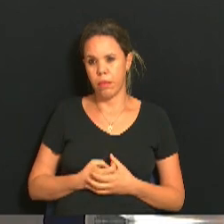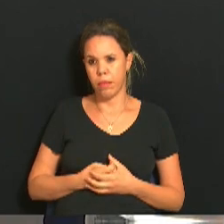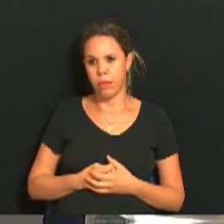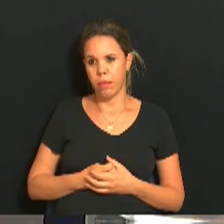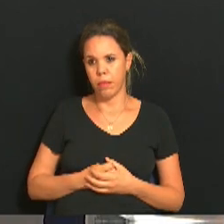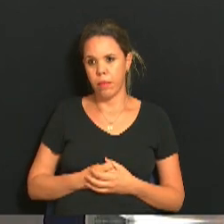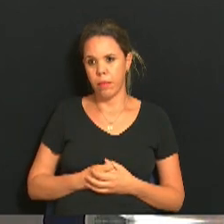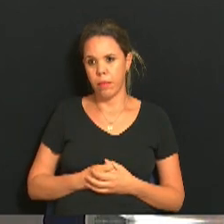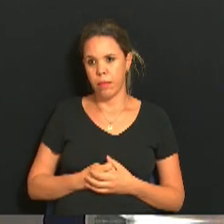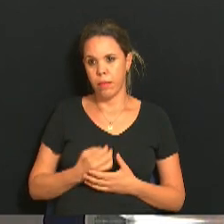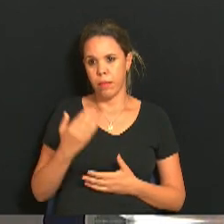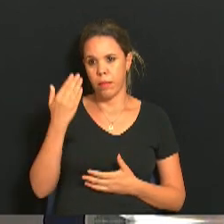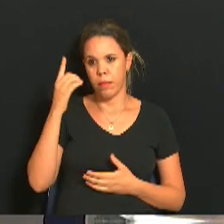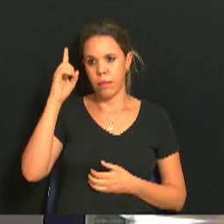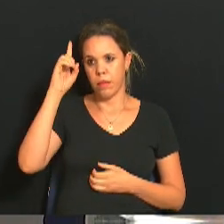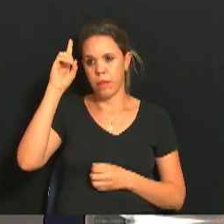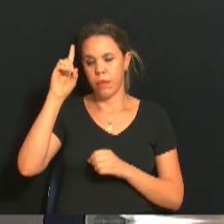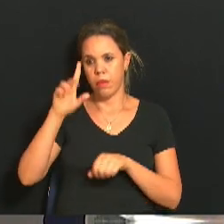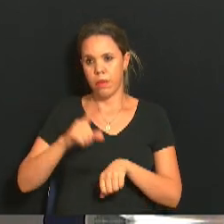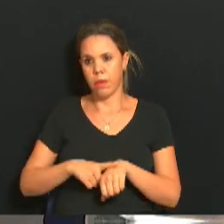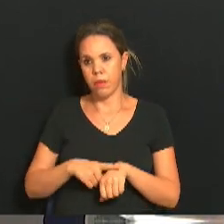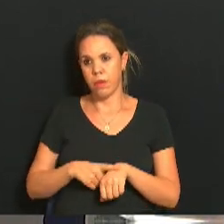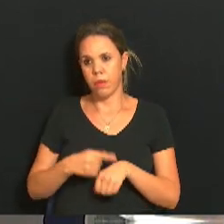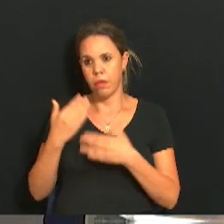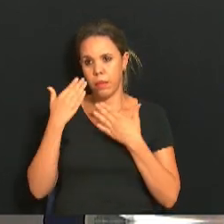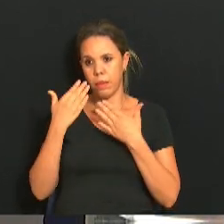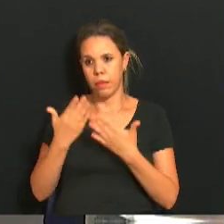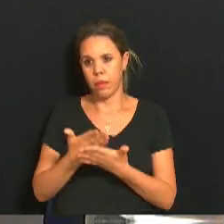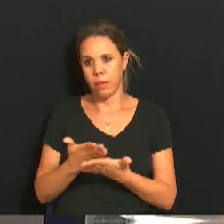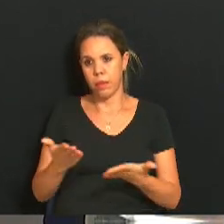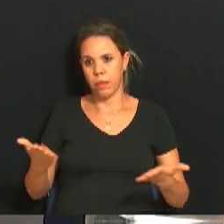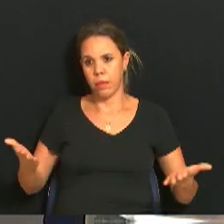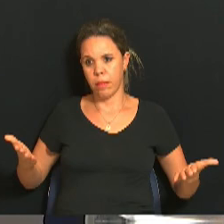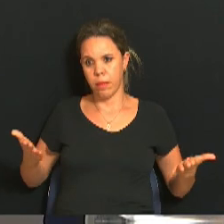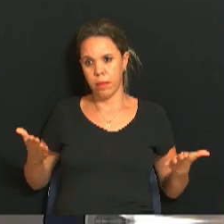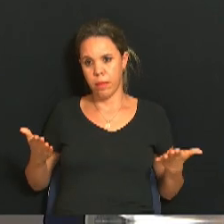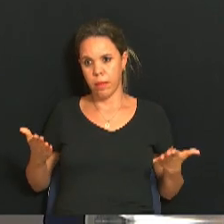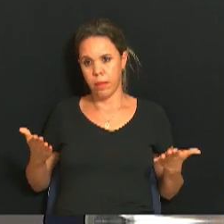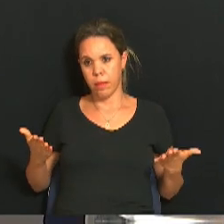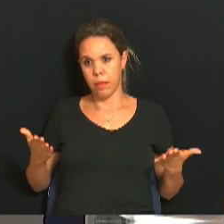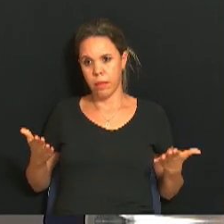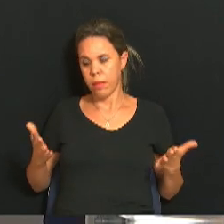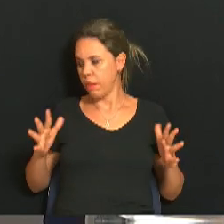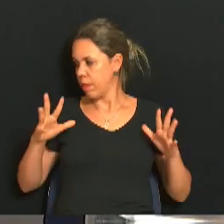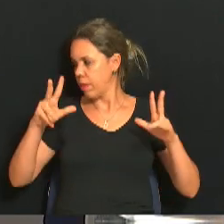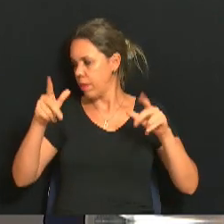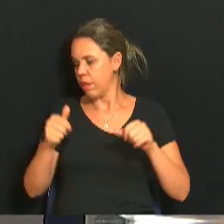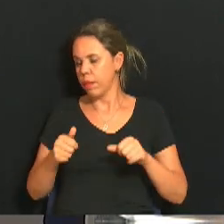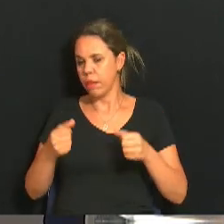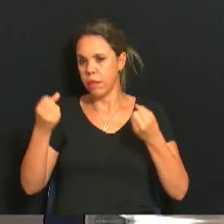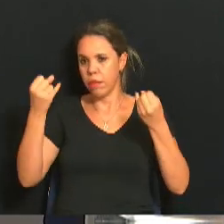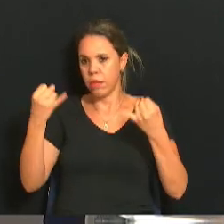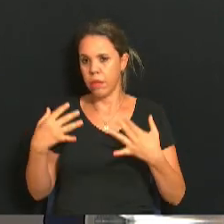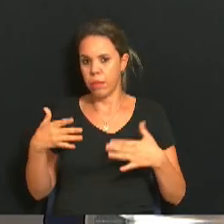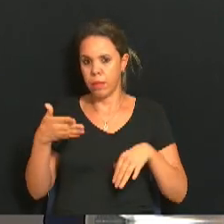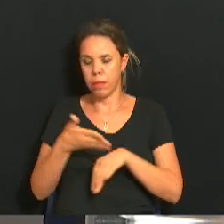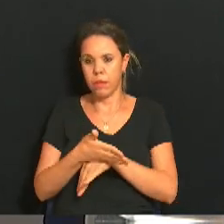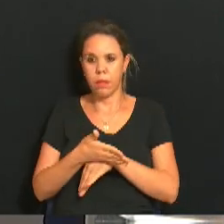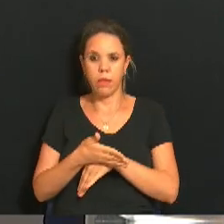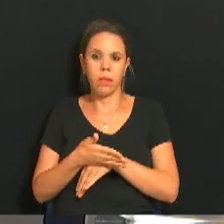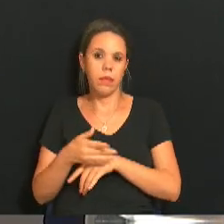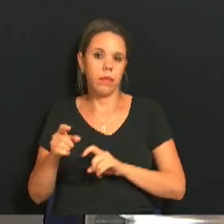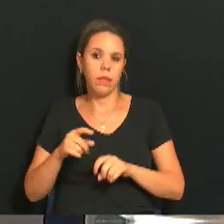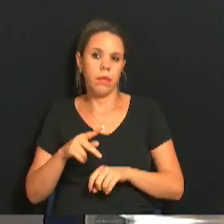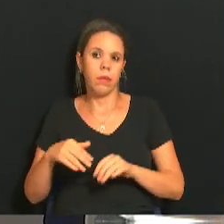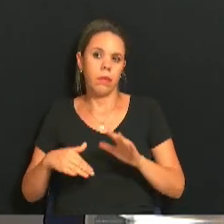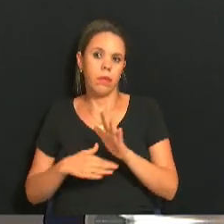e agradeço a Deus por esse momento e agradeço a todos que deram os fornecimentos porque isso que a cama não